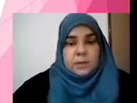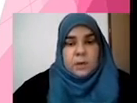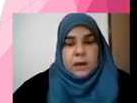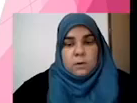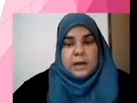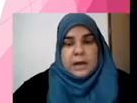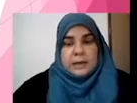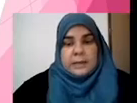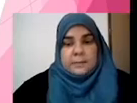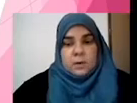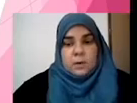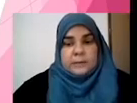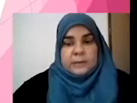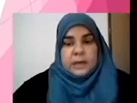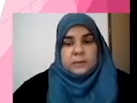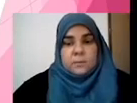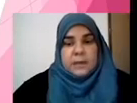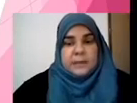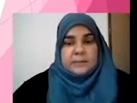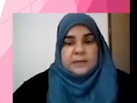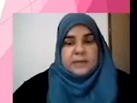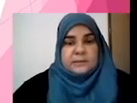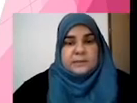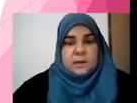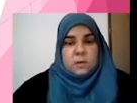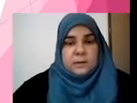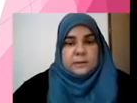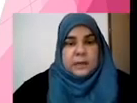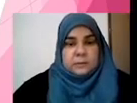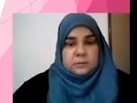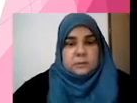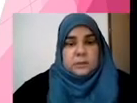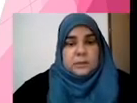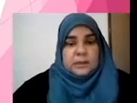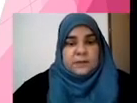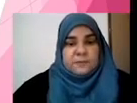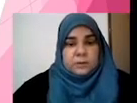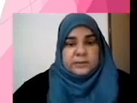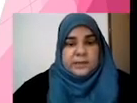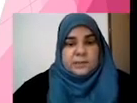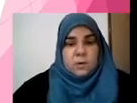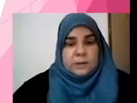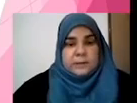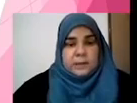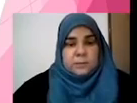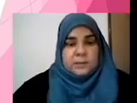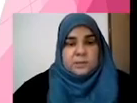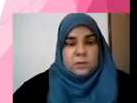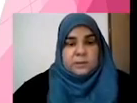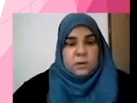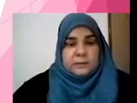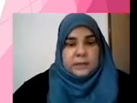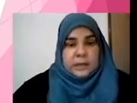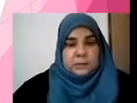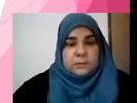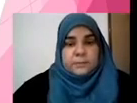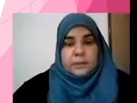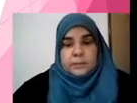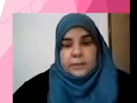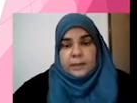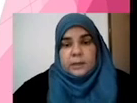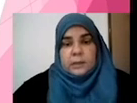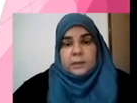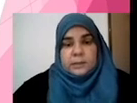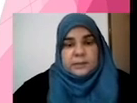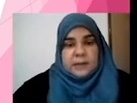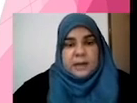é igual a AM ao quadrado mais AC ao quadrado. E aí, ficou 3 ao quadrado mais 4 ao quadrado,